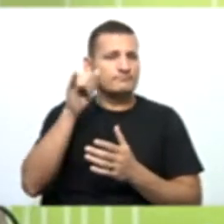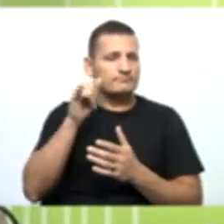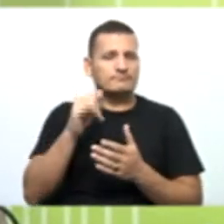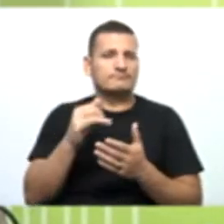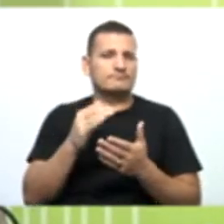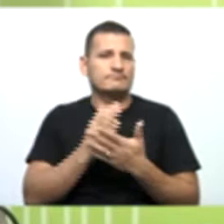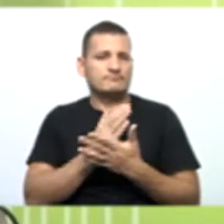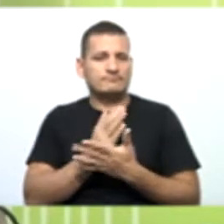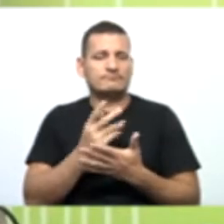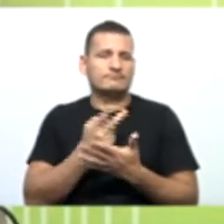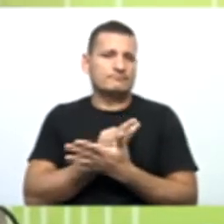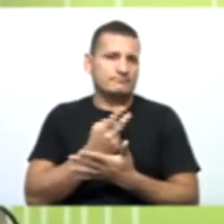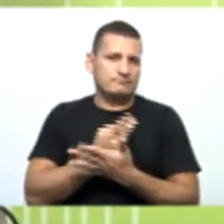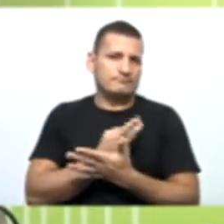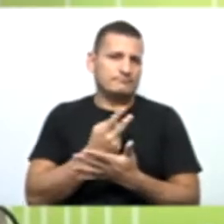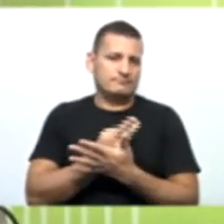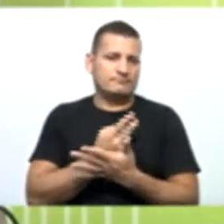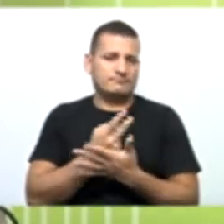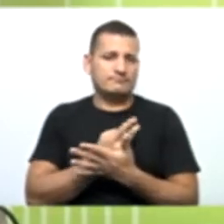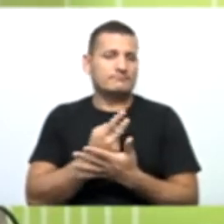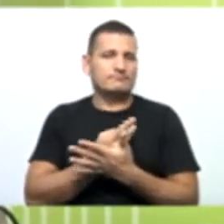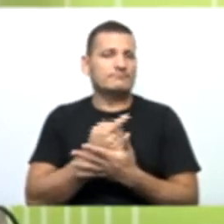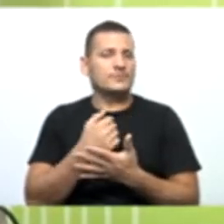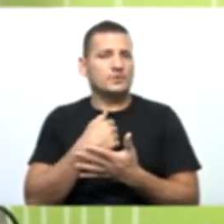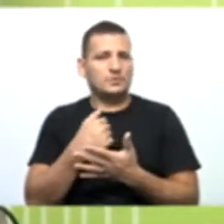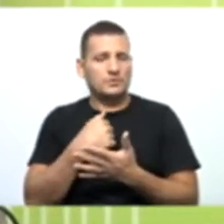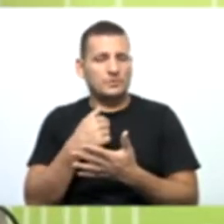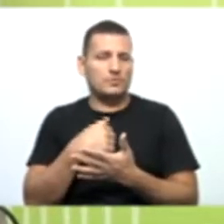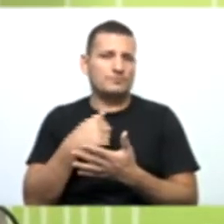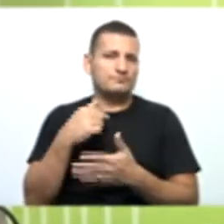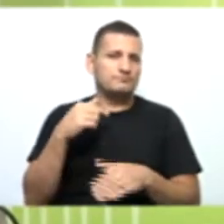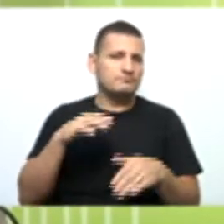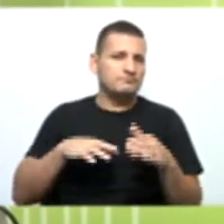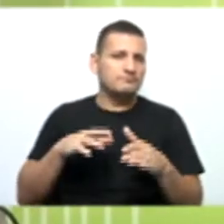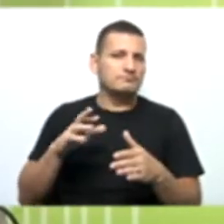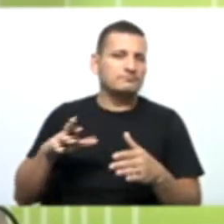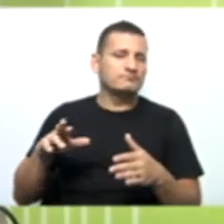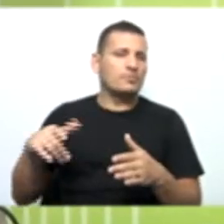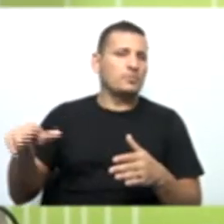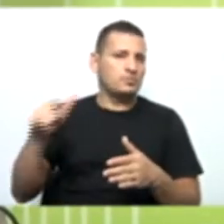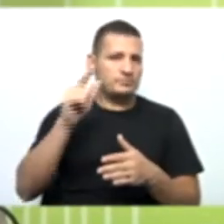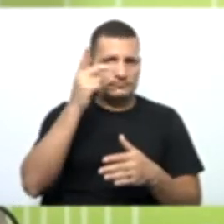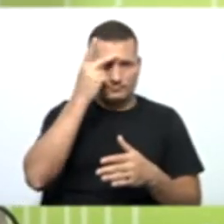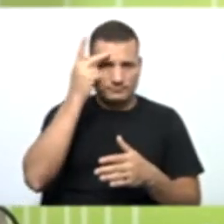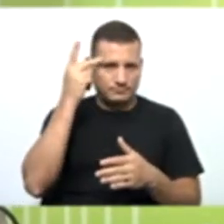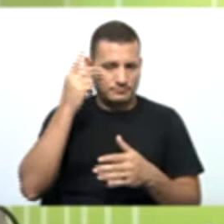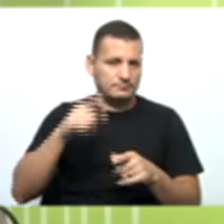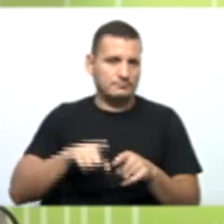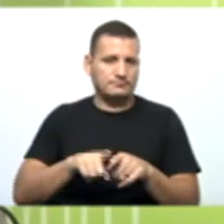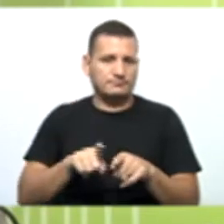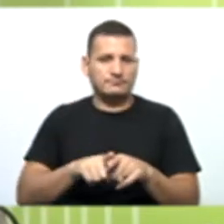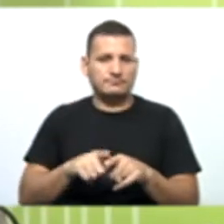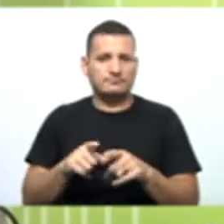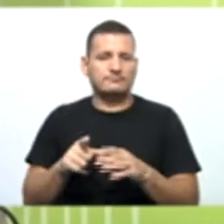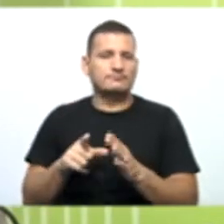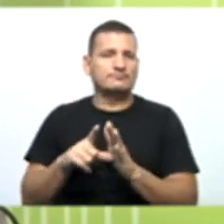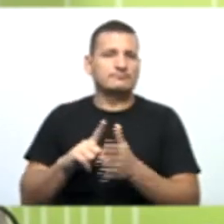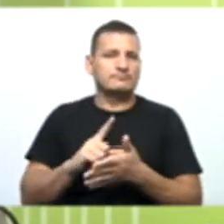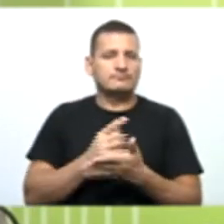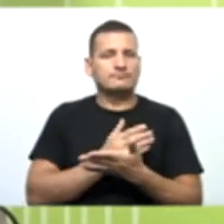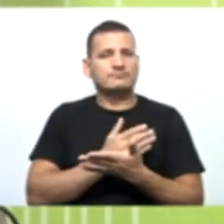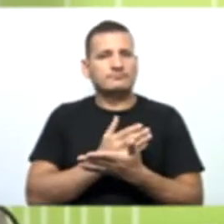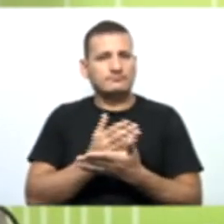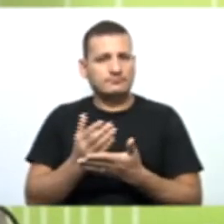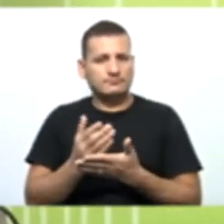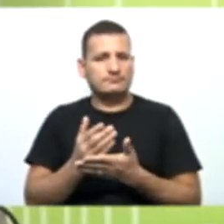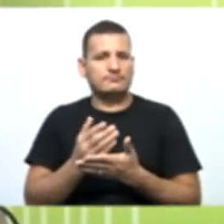mesmo, talvez eu acho que todos, né, Marlon? Todo mundo. Todo mundo acha, antes de iniciar as suas atividades,